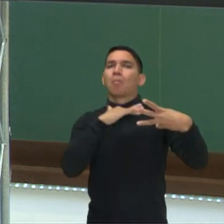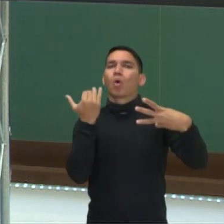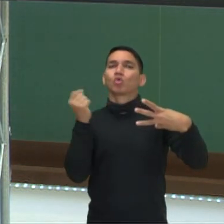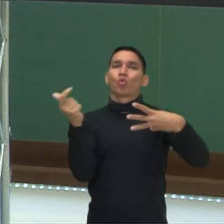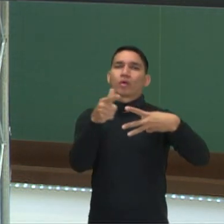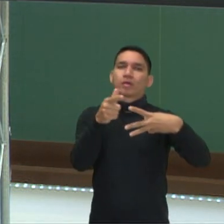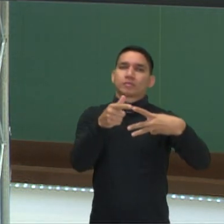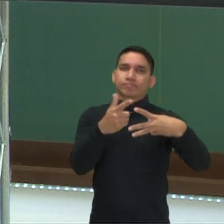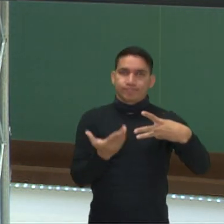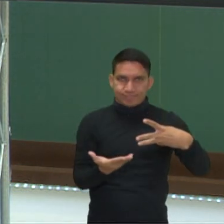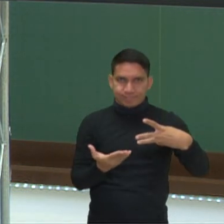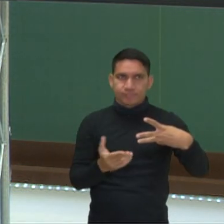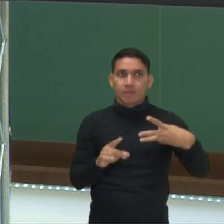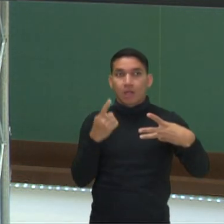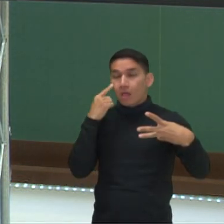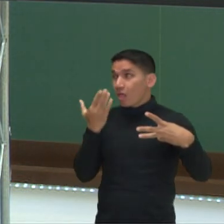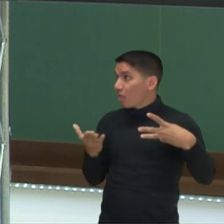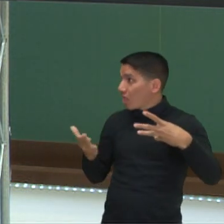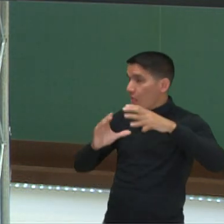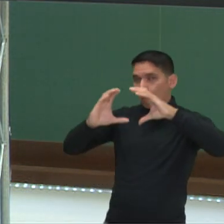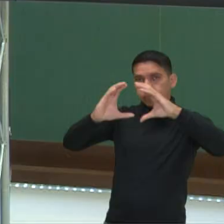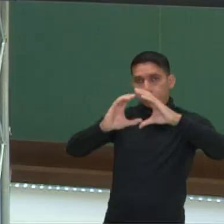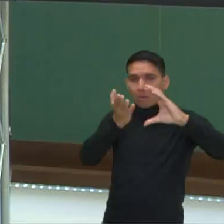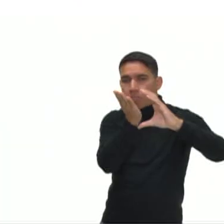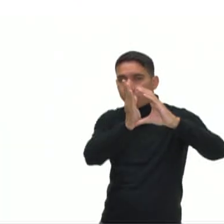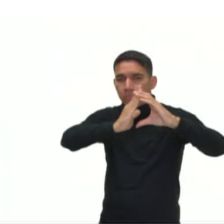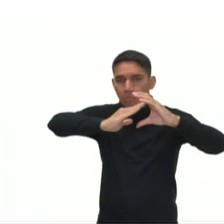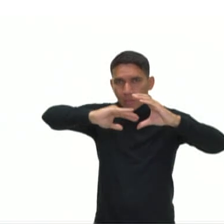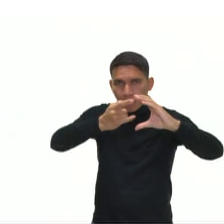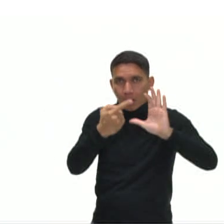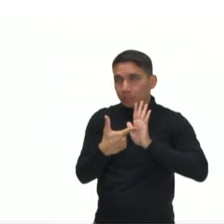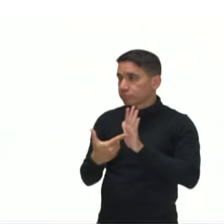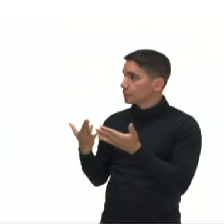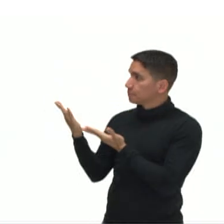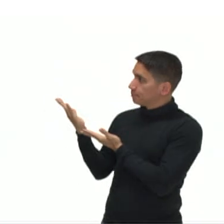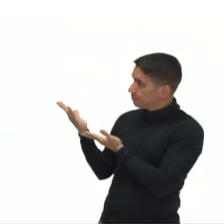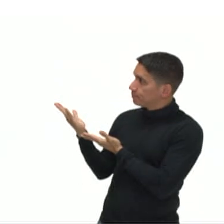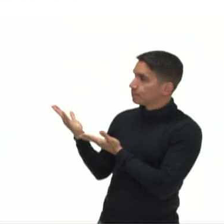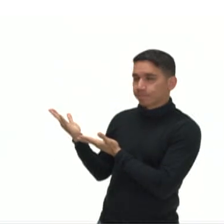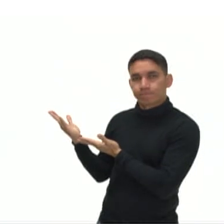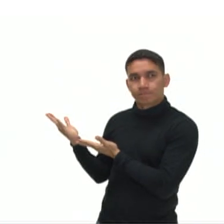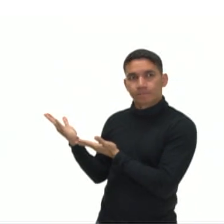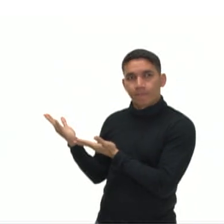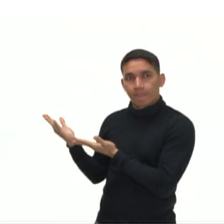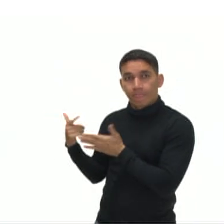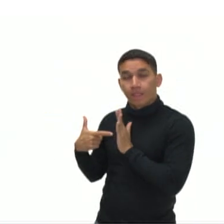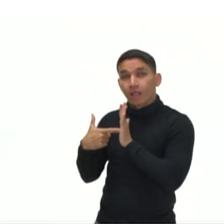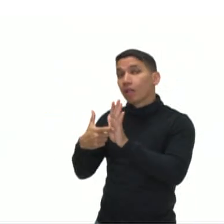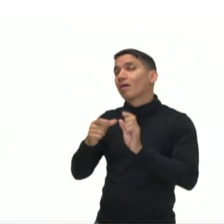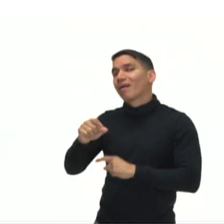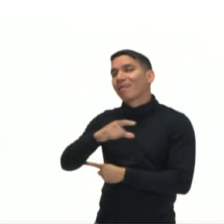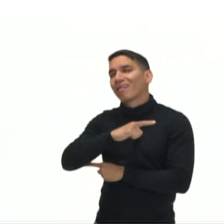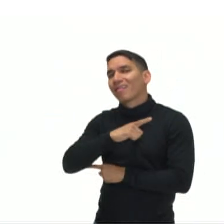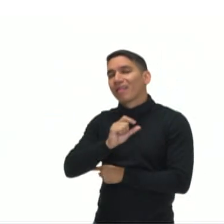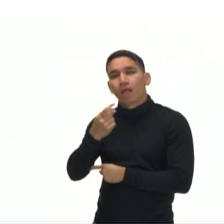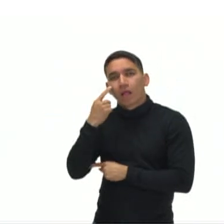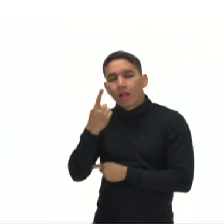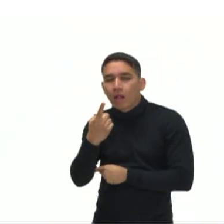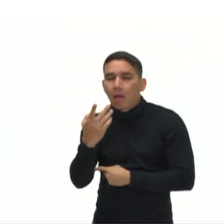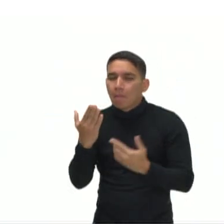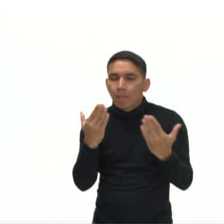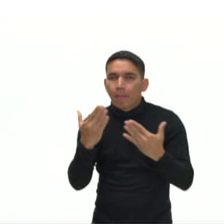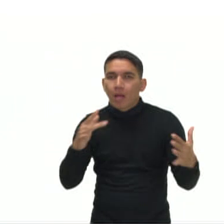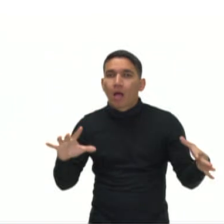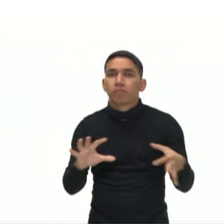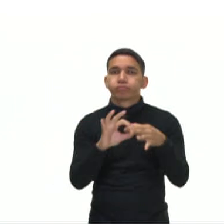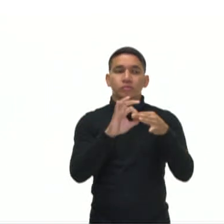Muito mais. E aqui, neste gráfico aqui, mais ao lado direito da sua tela, vai aparecer para você, você tem que, entre os